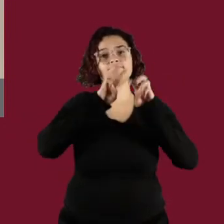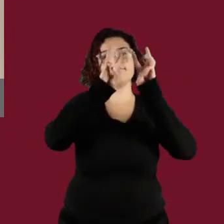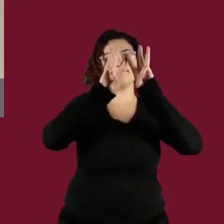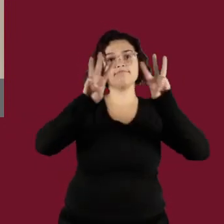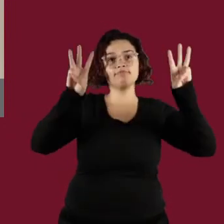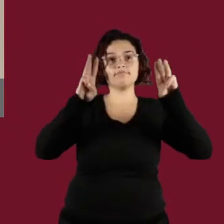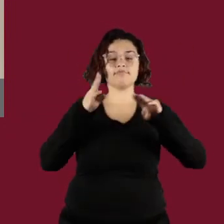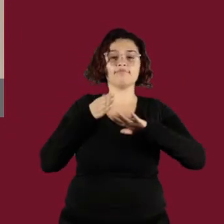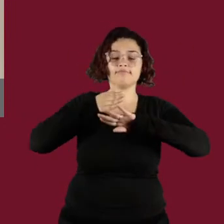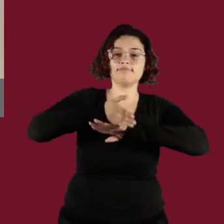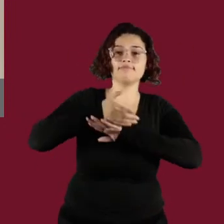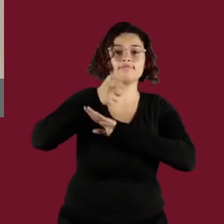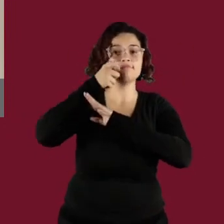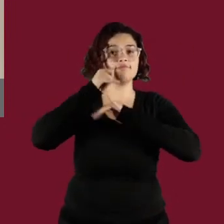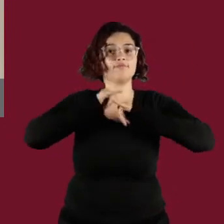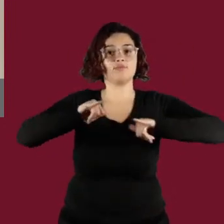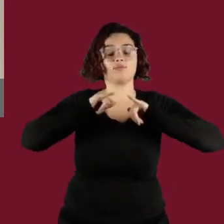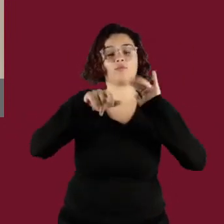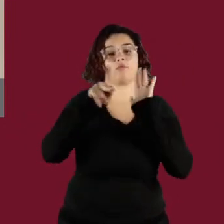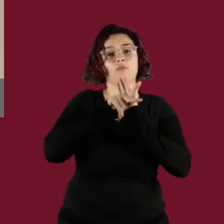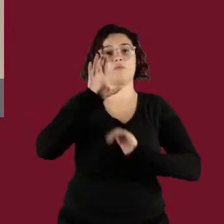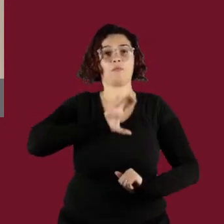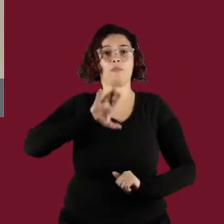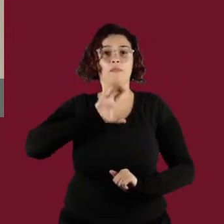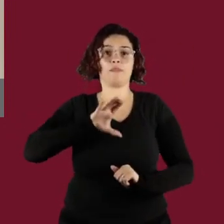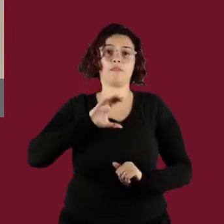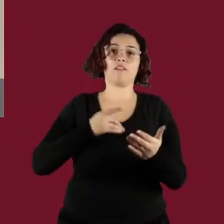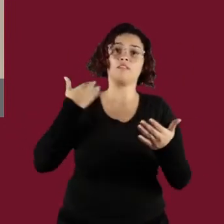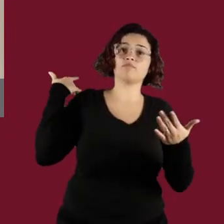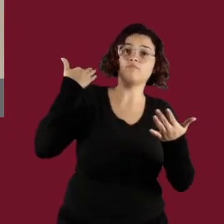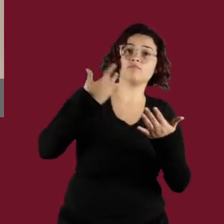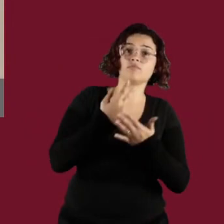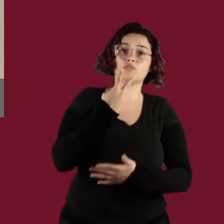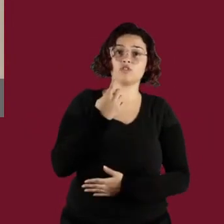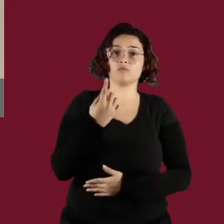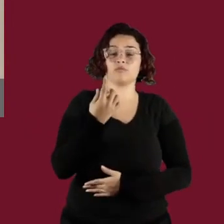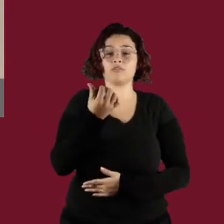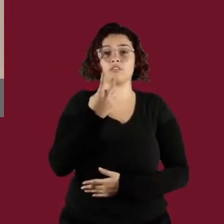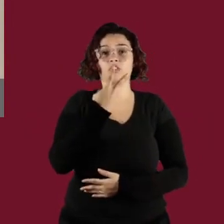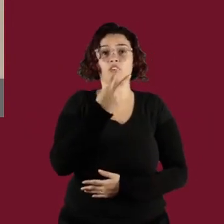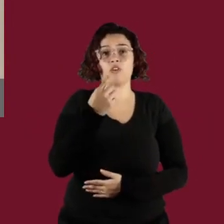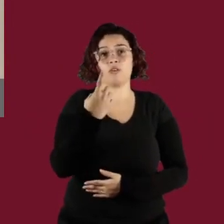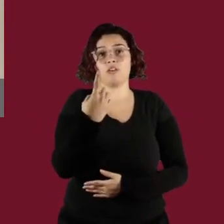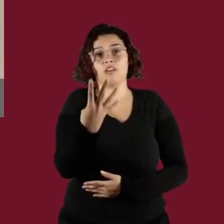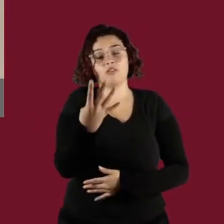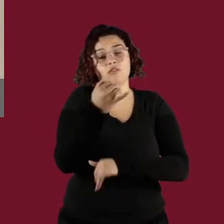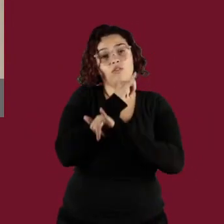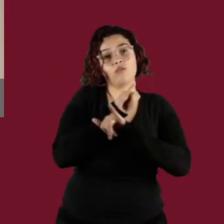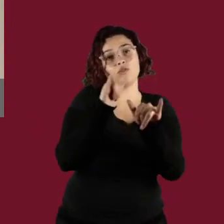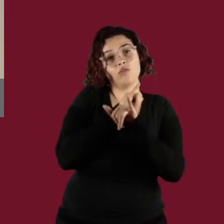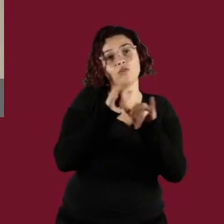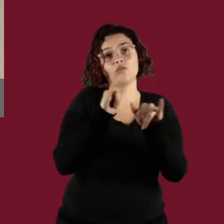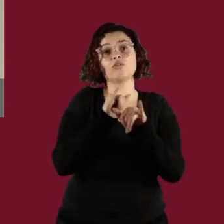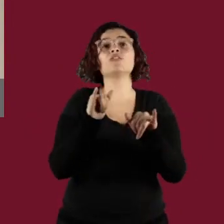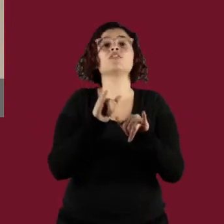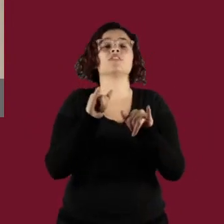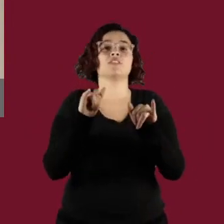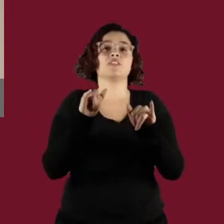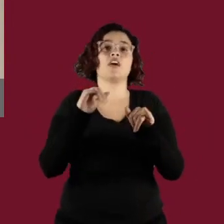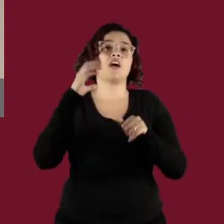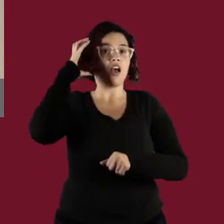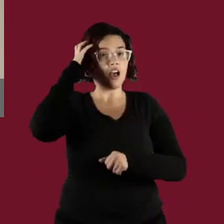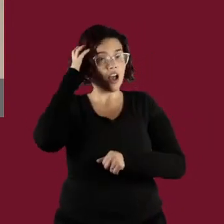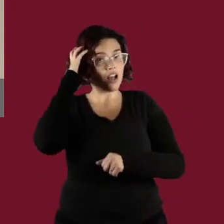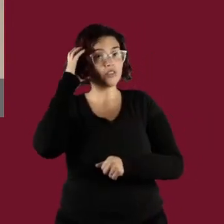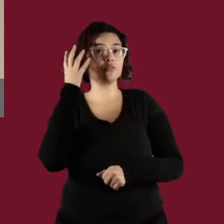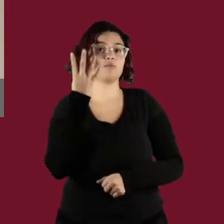desde 2014, com notícias da Organização das Nações Unidas para todo o mundo que fala português. Para falar